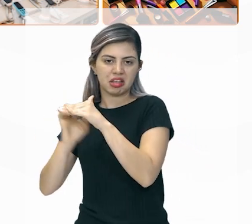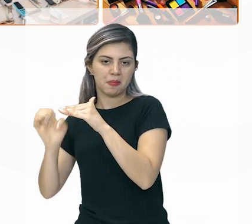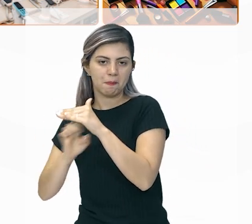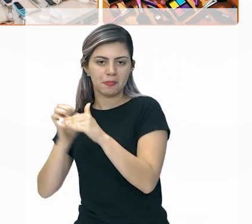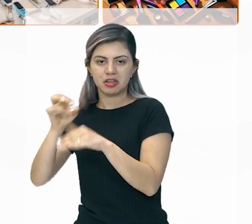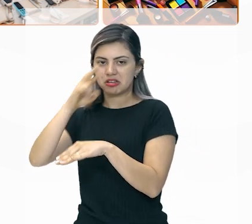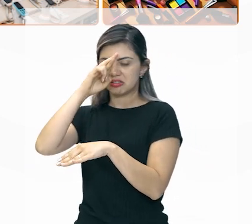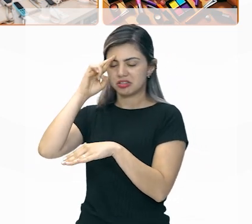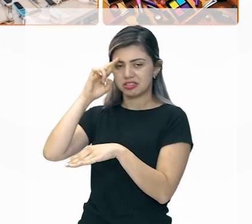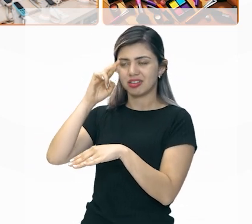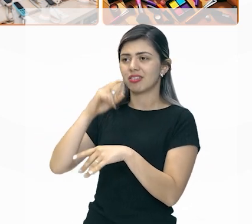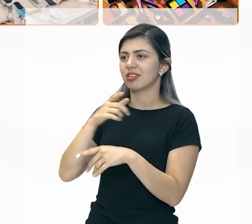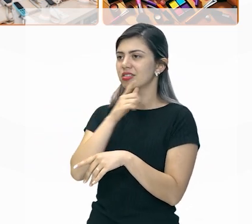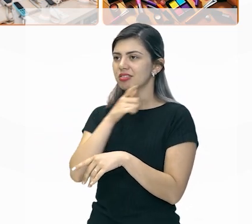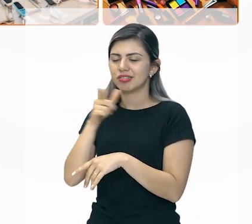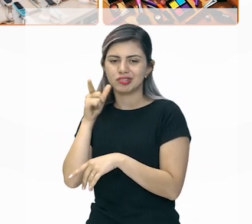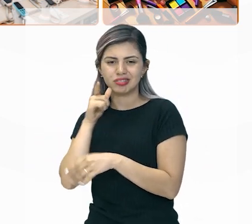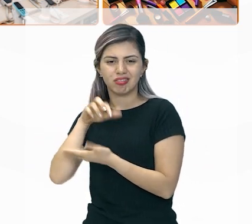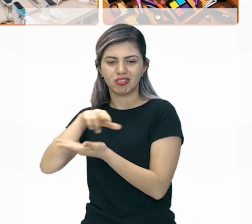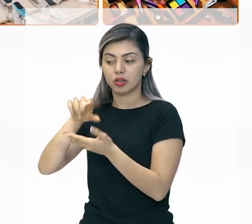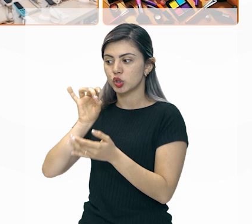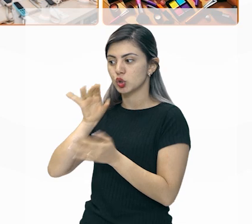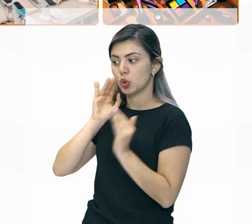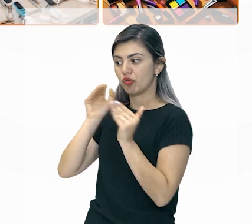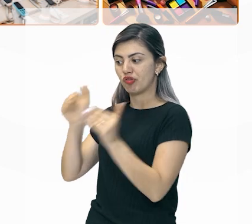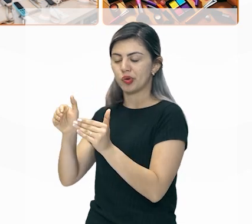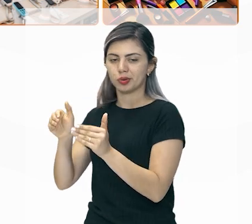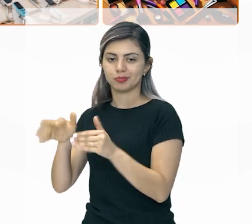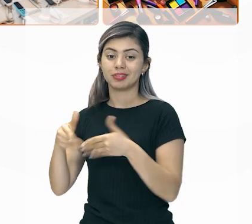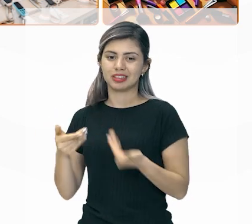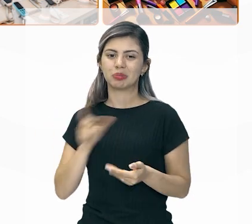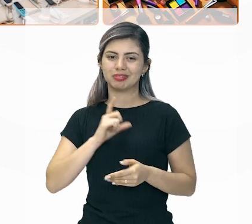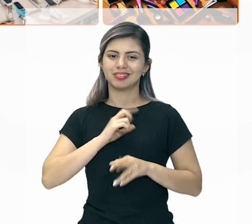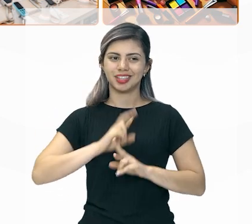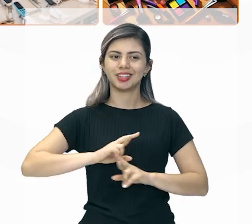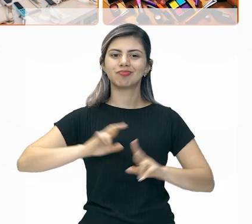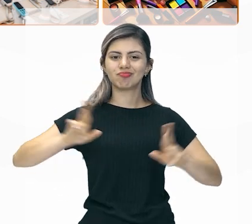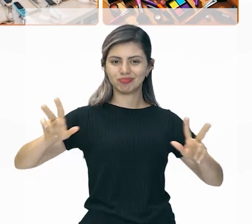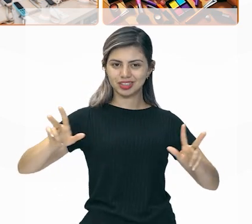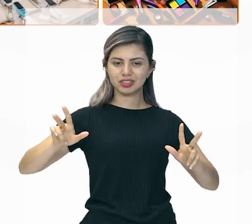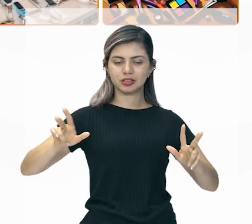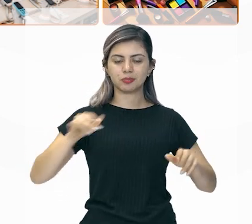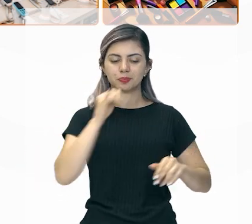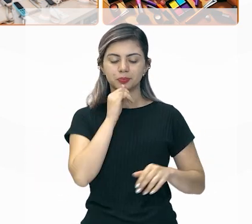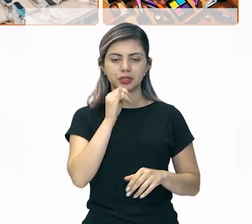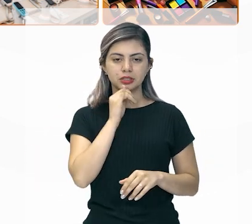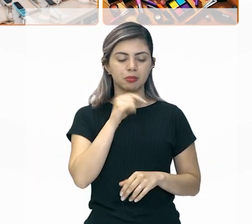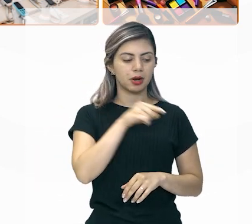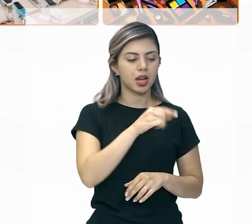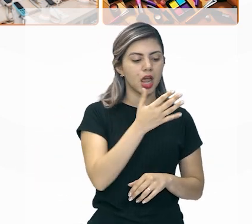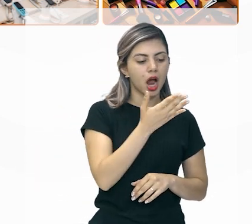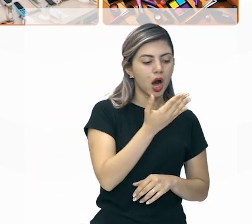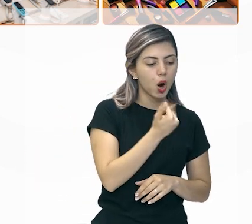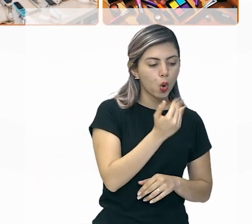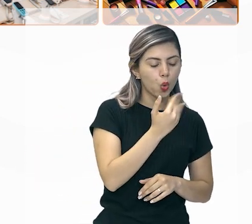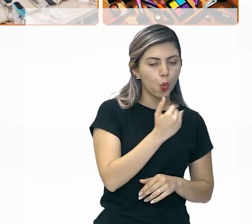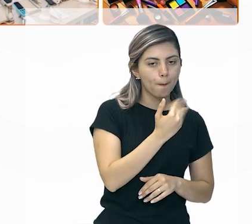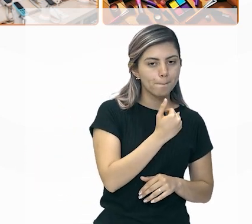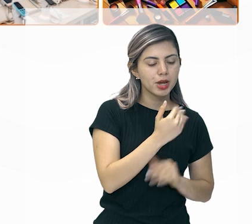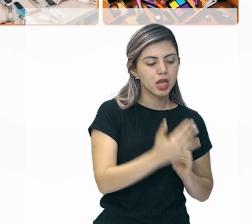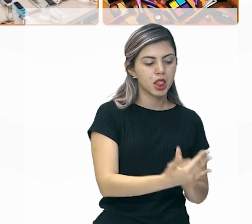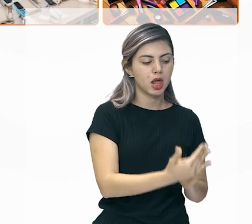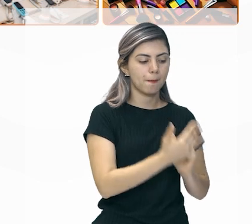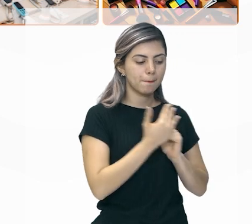restaurantes, enfim, de lanche e etc. Observem que tem uma diferença aí. Determinado alimento que ia ter a